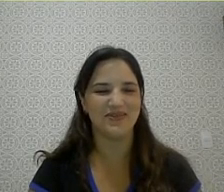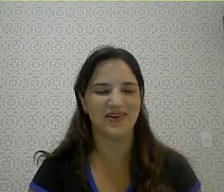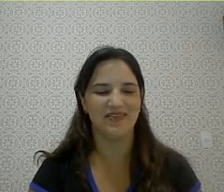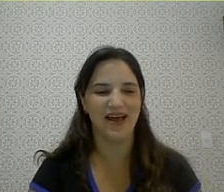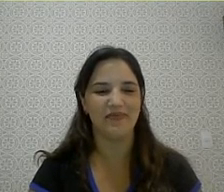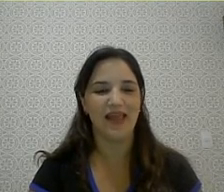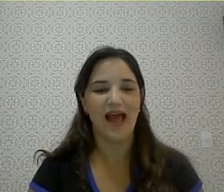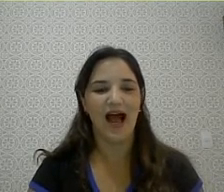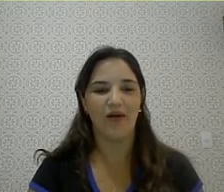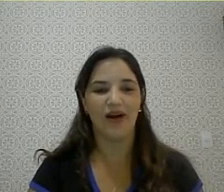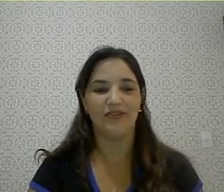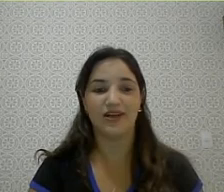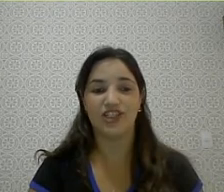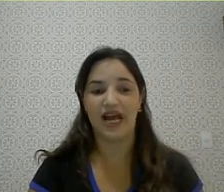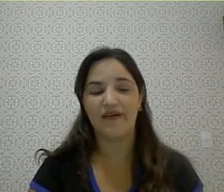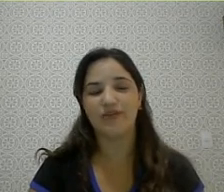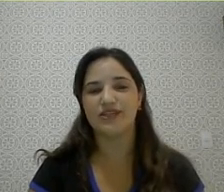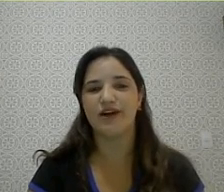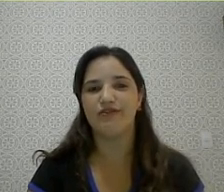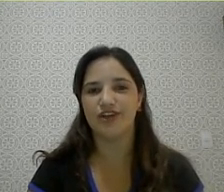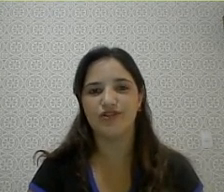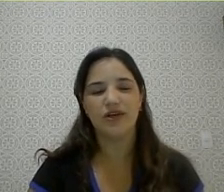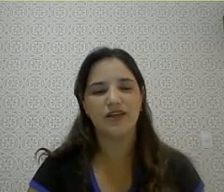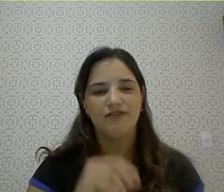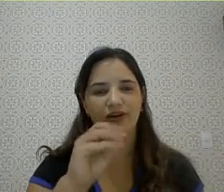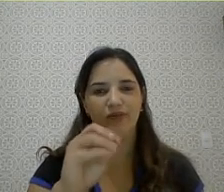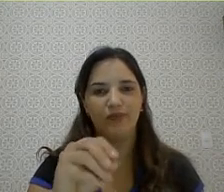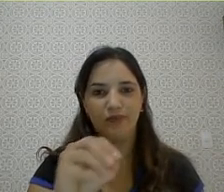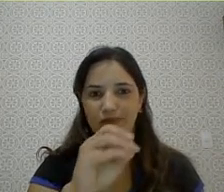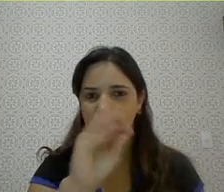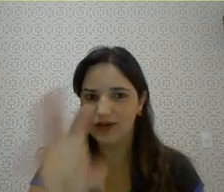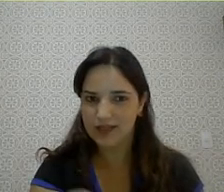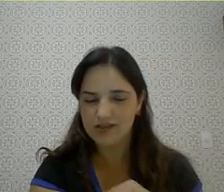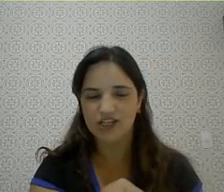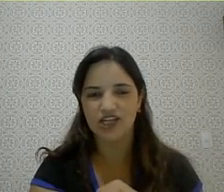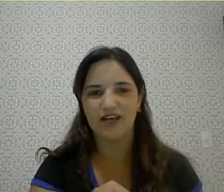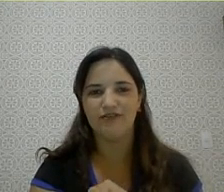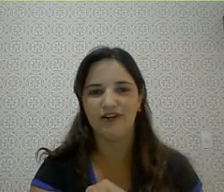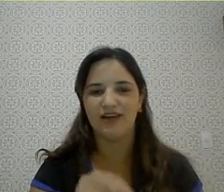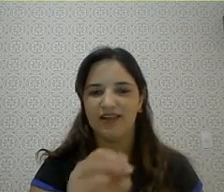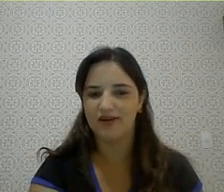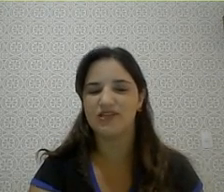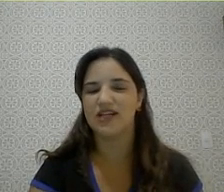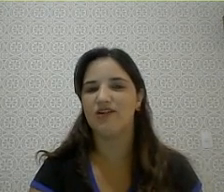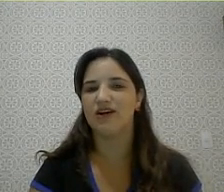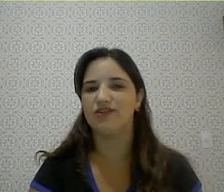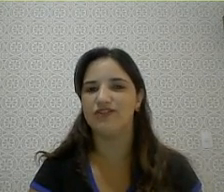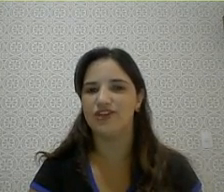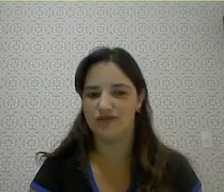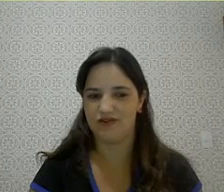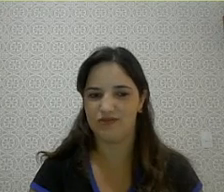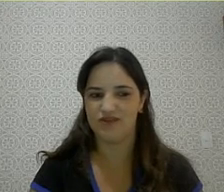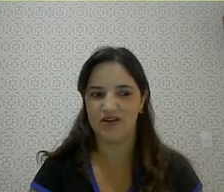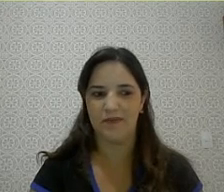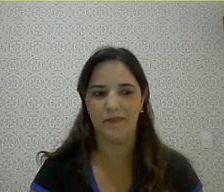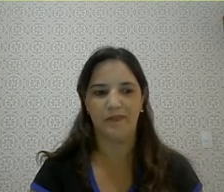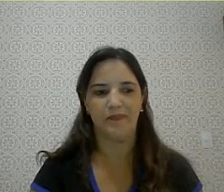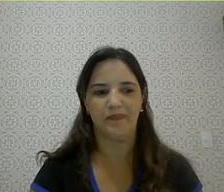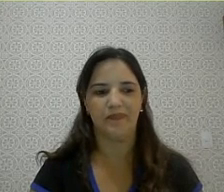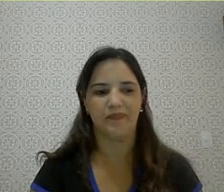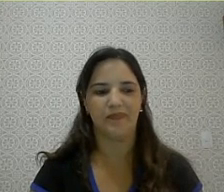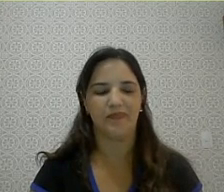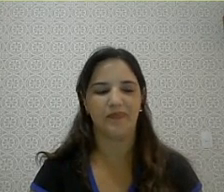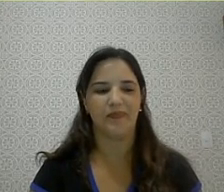fina mesmo, não é? Agora a tia Kelly vai mostrar um vídeo que fala isso que a tia Kelly falou aqui, vai mostrar agora no vídeo. Vamos ver?